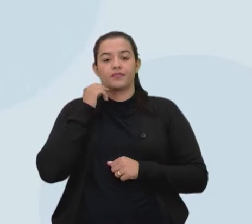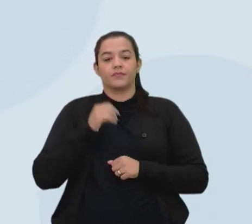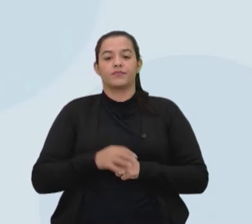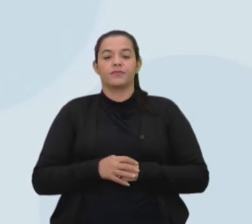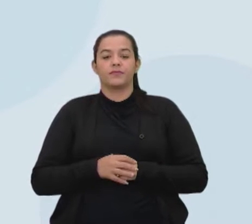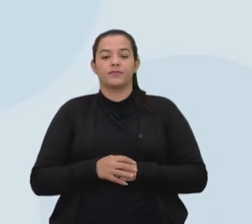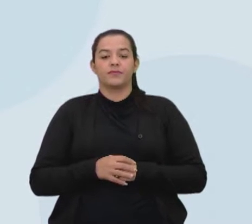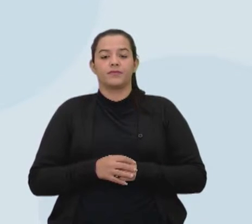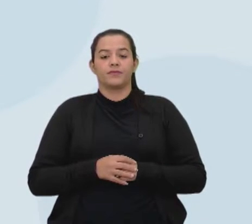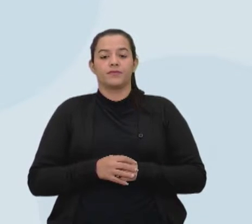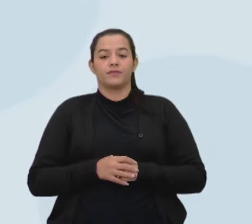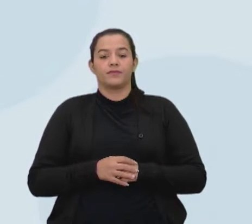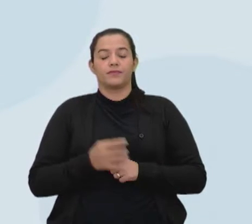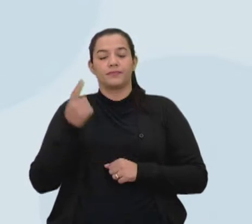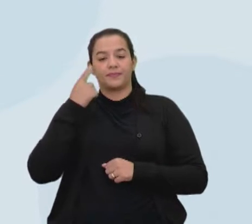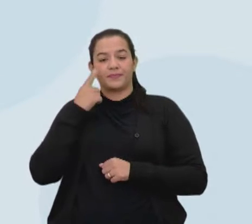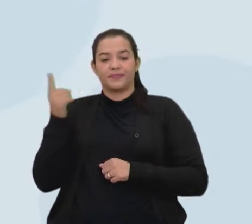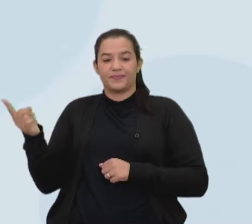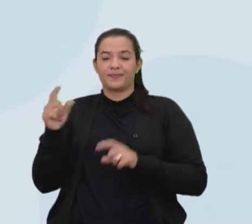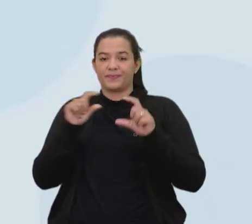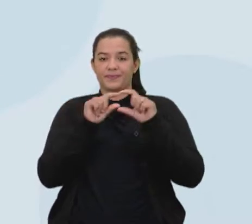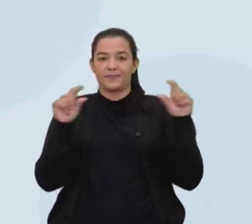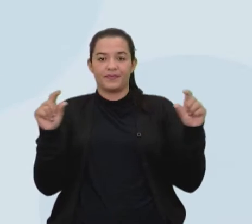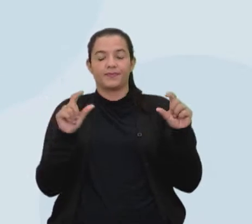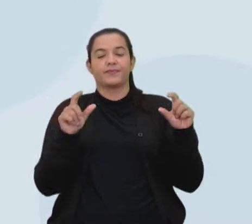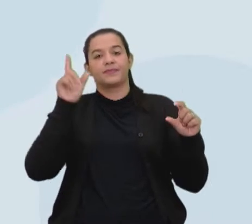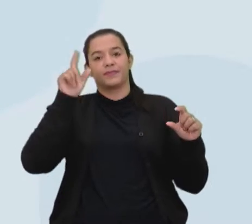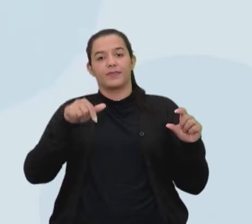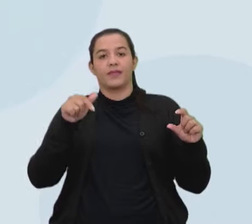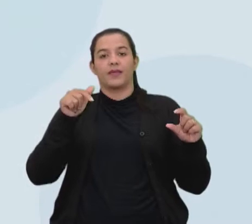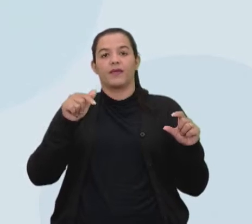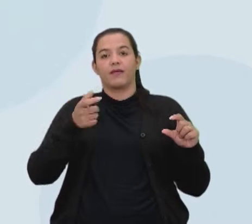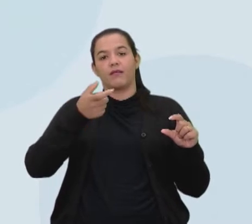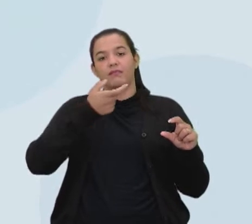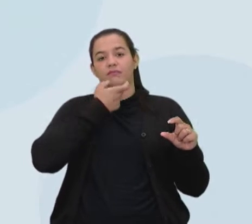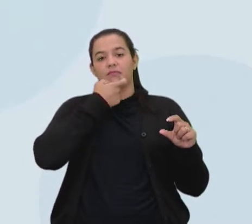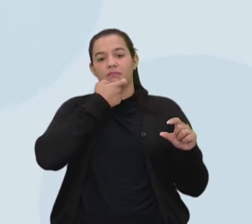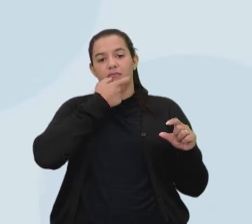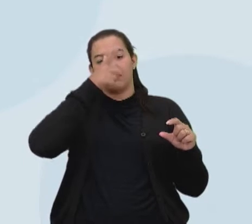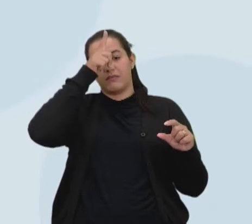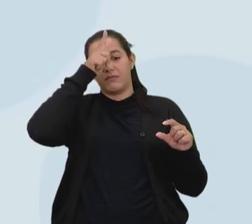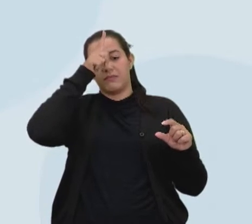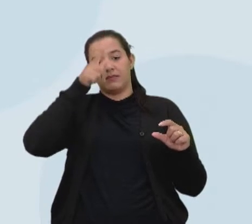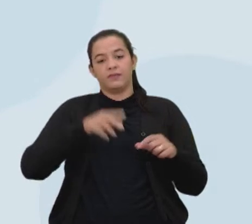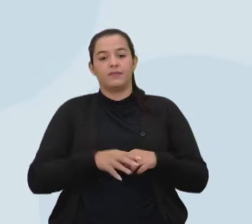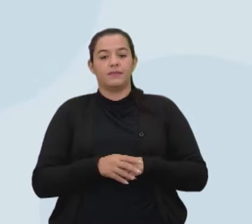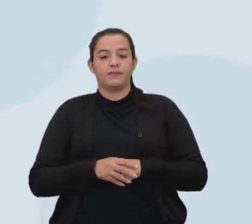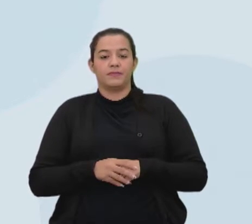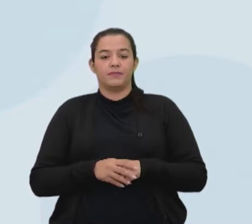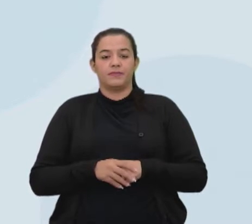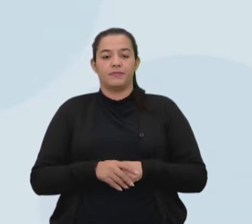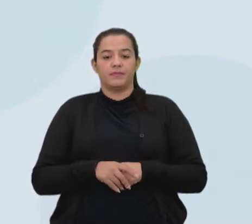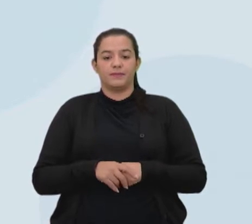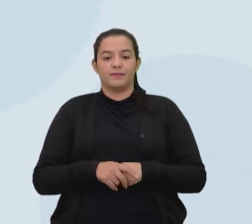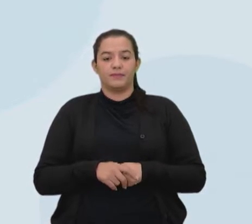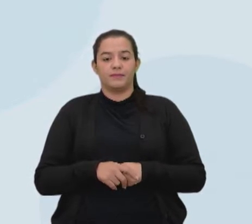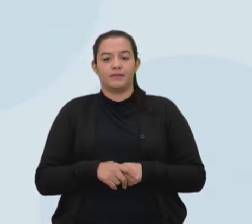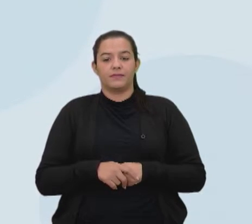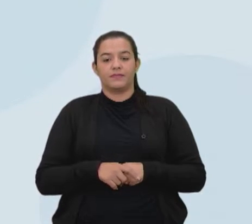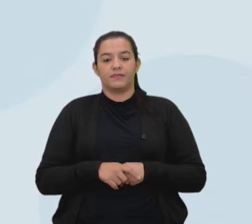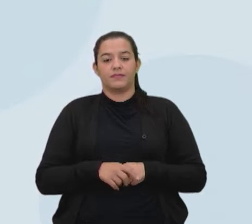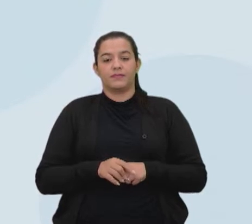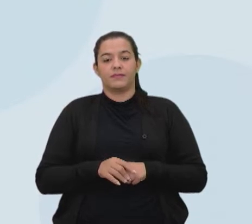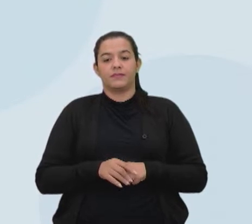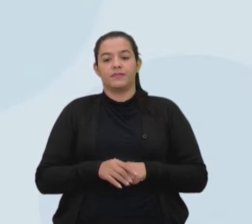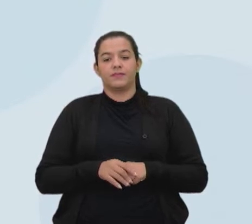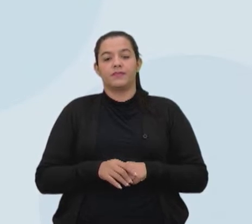gente... É isso, gente, Bündnis Entwicklung Hilft, é o máximo de alemão que eu consigo entregar para vocês nesse